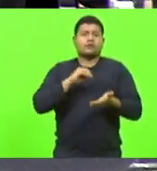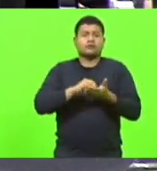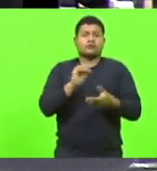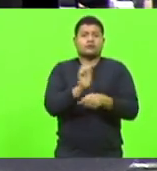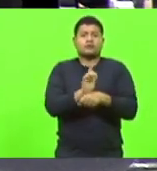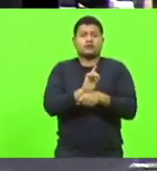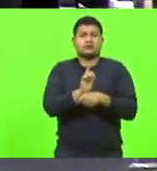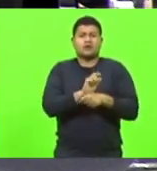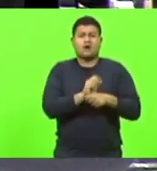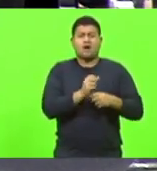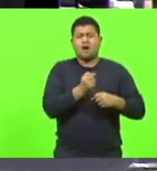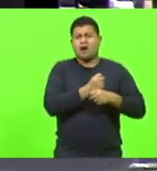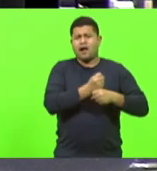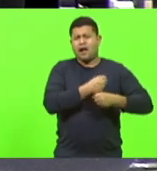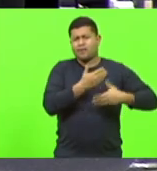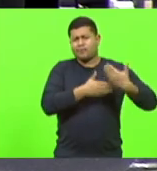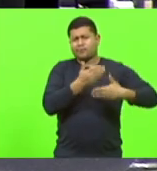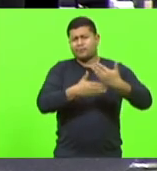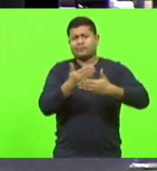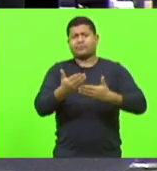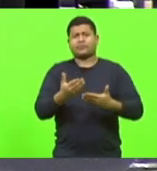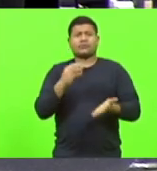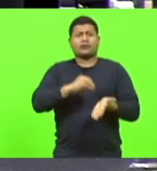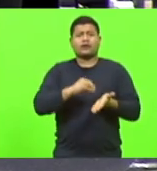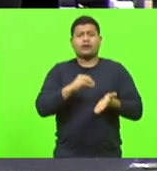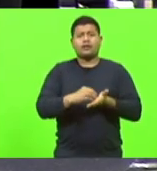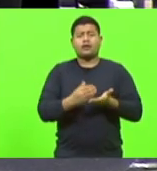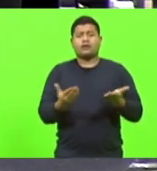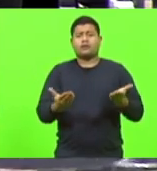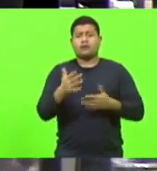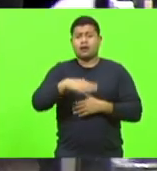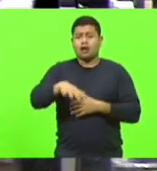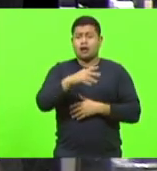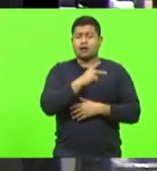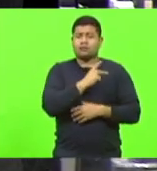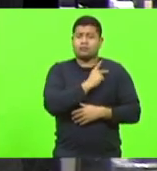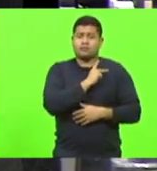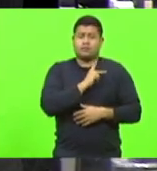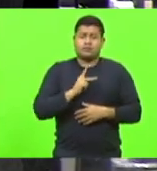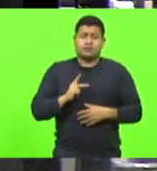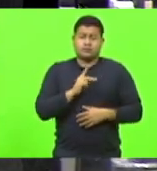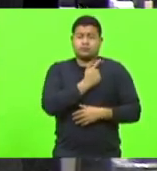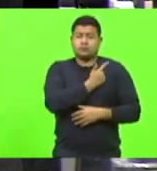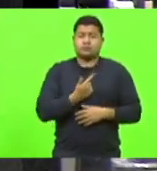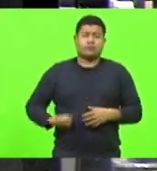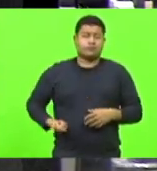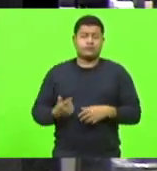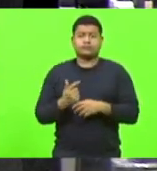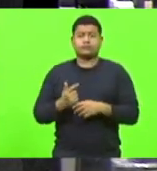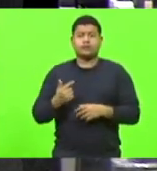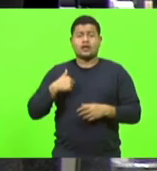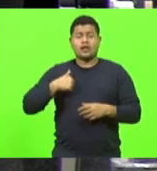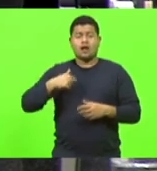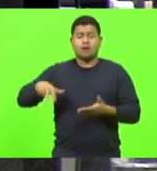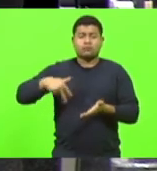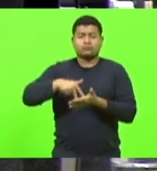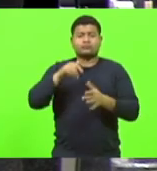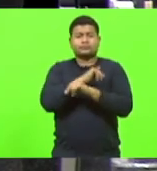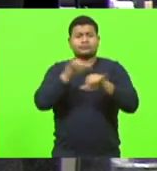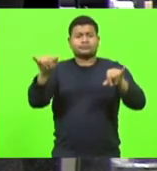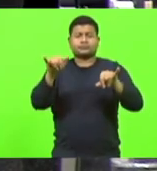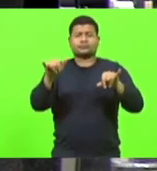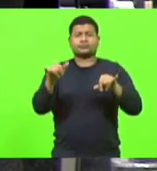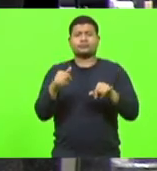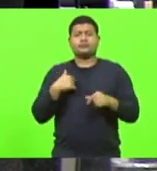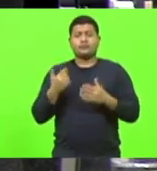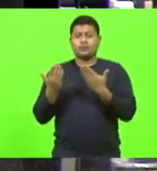anos na coisa pública de Santa Catarina então fica aqui o meu apelo o meu desabafo que esse pequeno